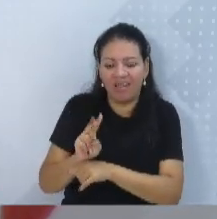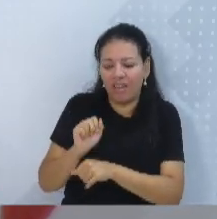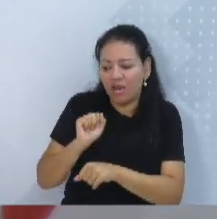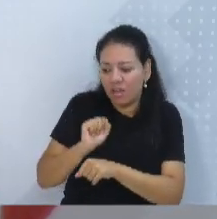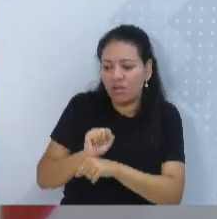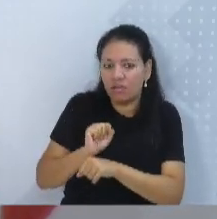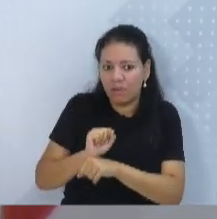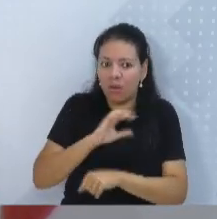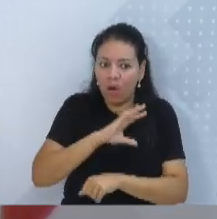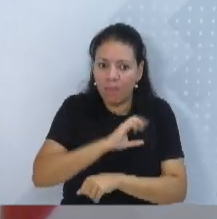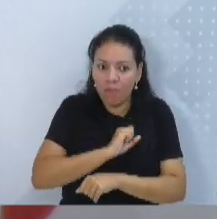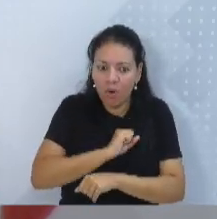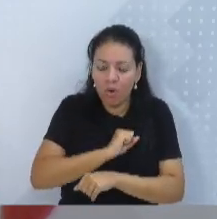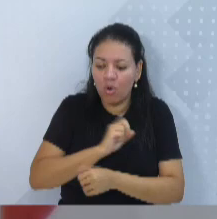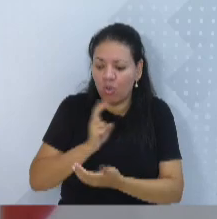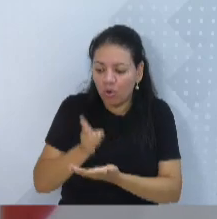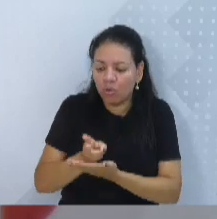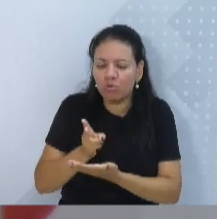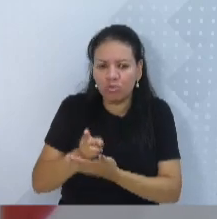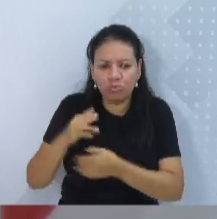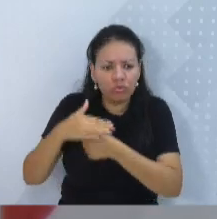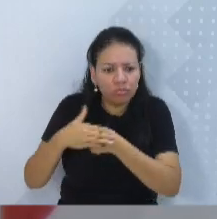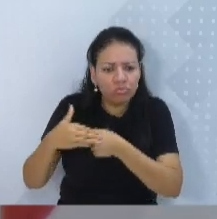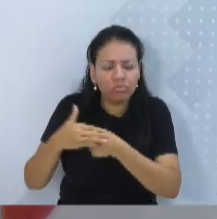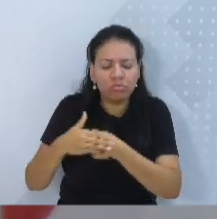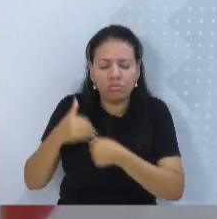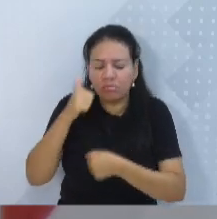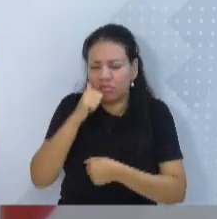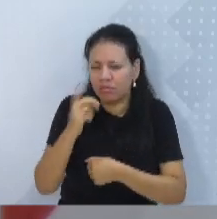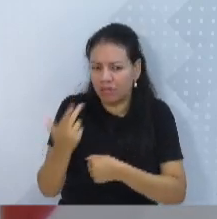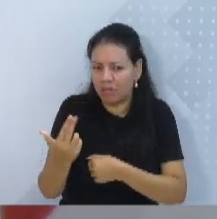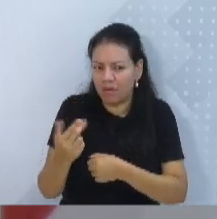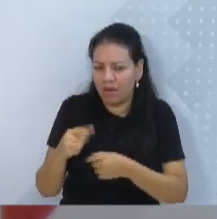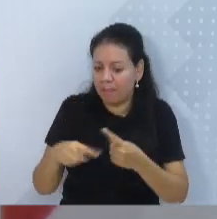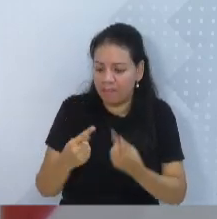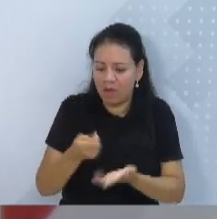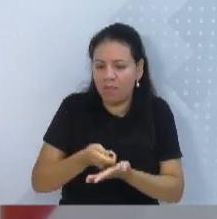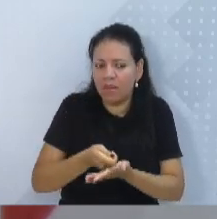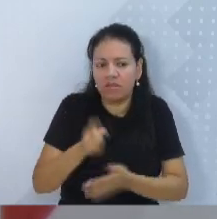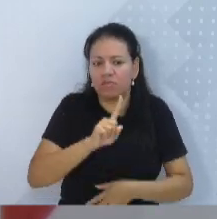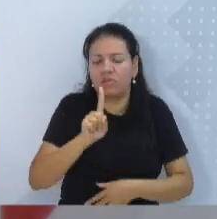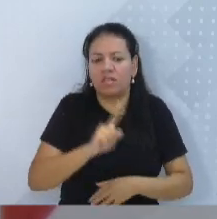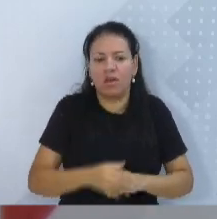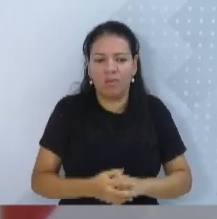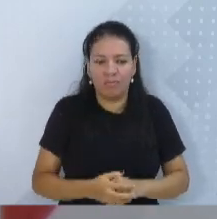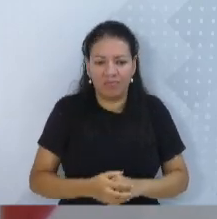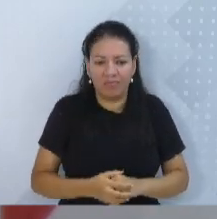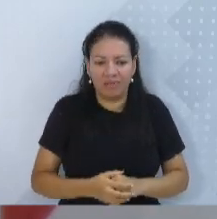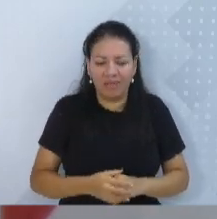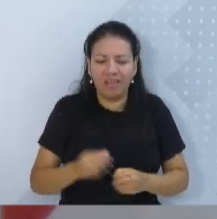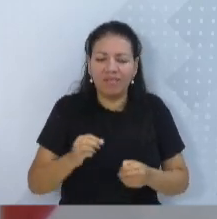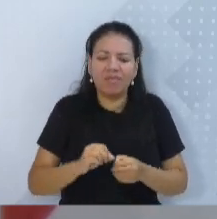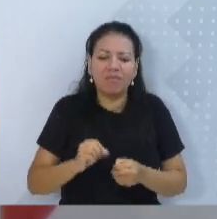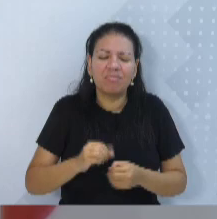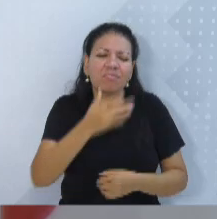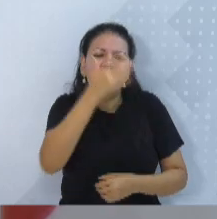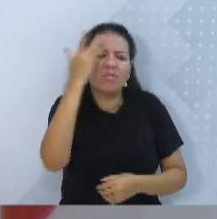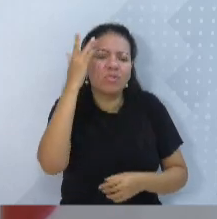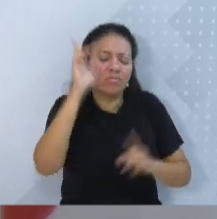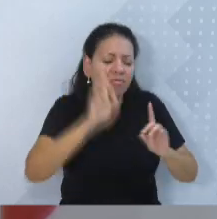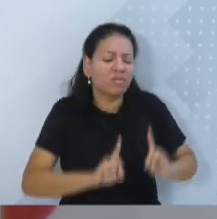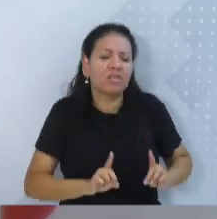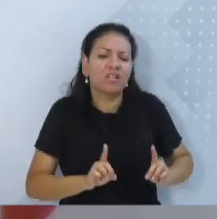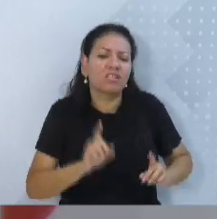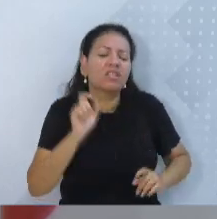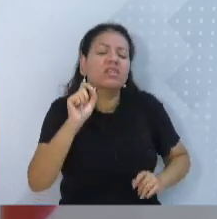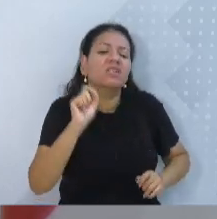entre elas faça com que ela tenha esse carinho pela irmã mas não é obrigação dela e o que faremos com pessoas com deficiência